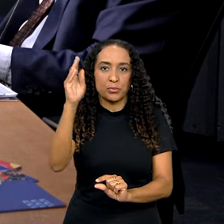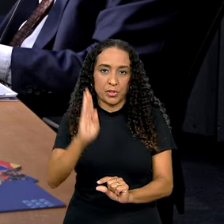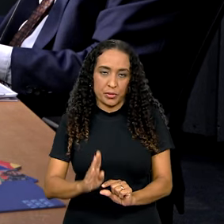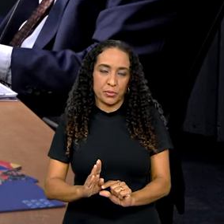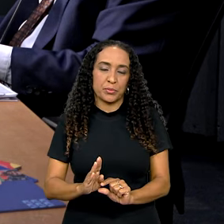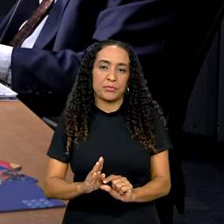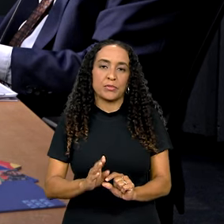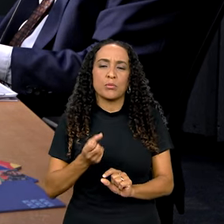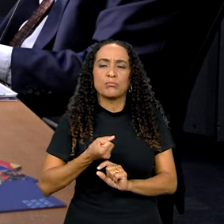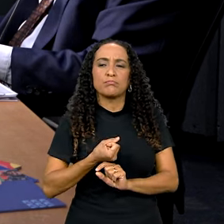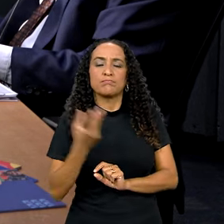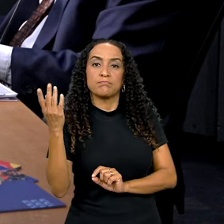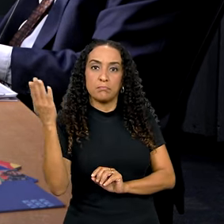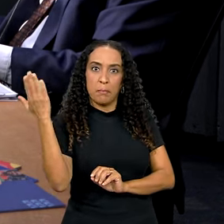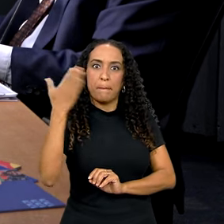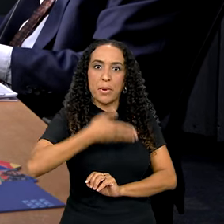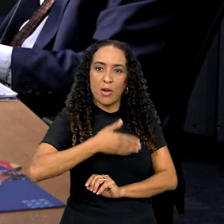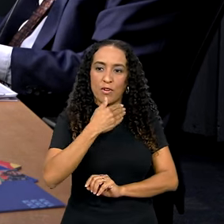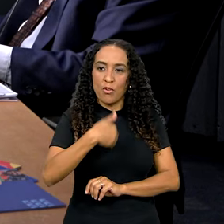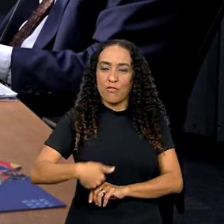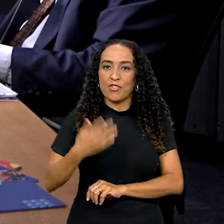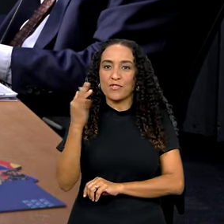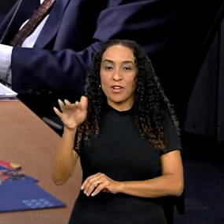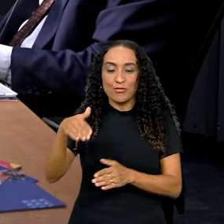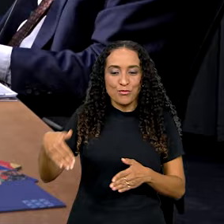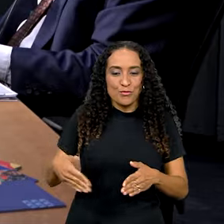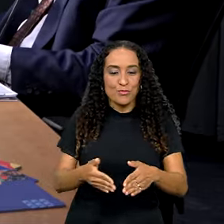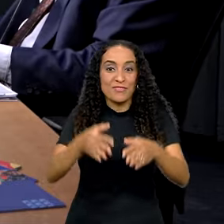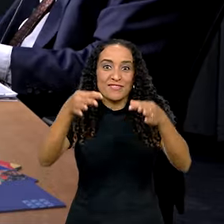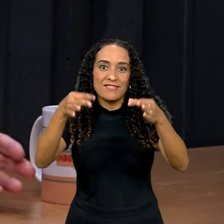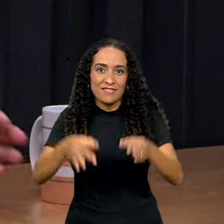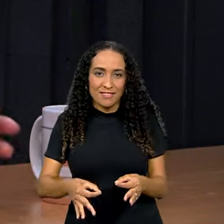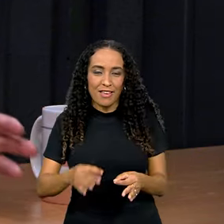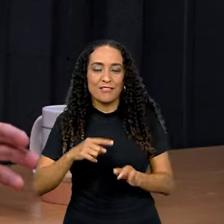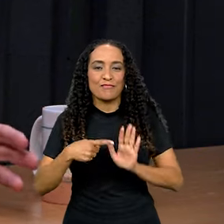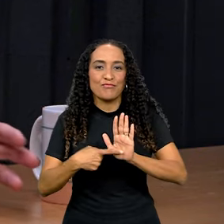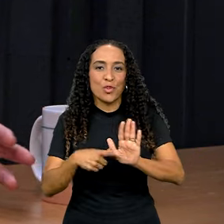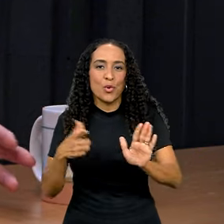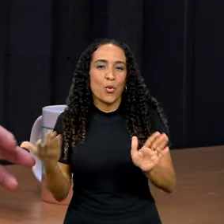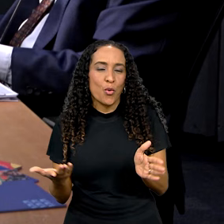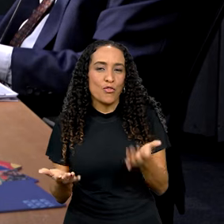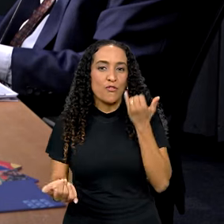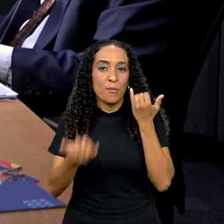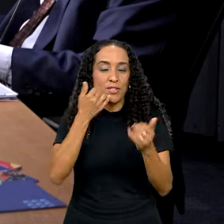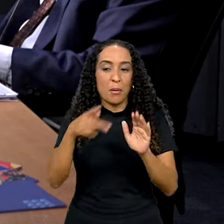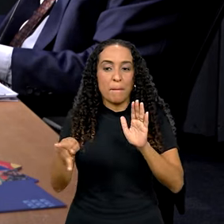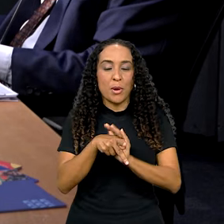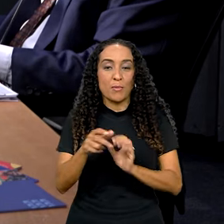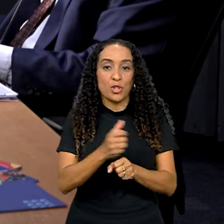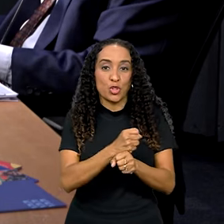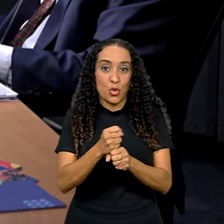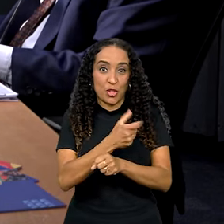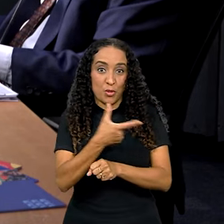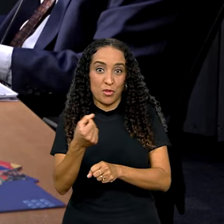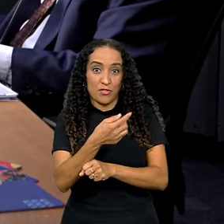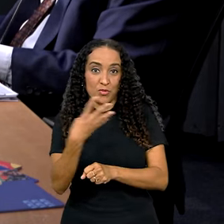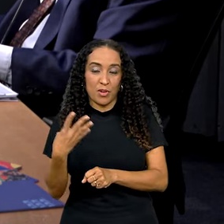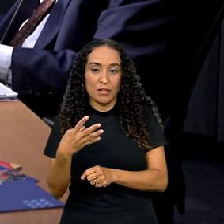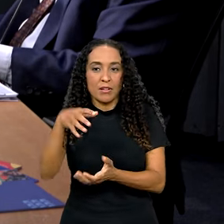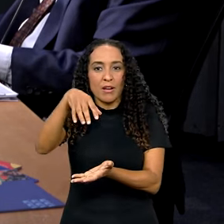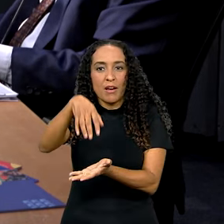ah os números comprovam que o governo federal tá no caminho certo a gente trouxe aqui os dados de 2024 do